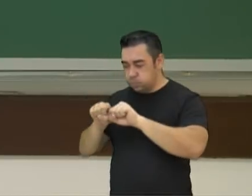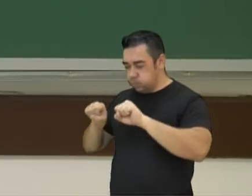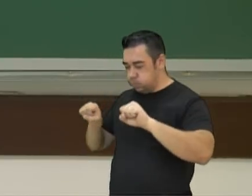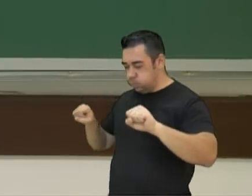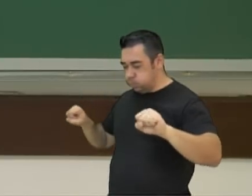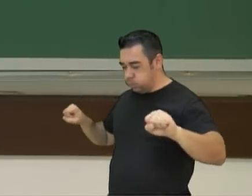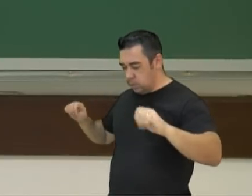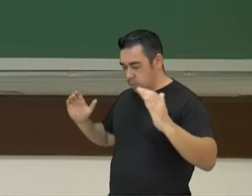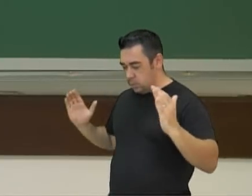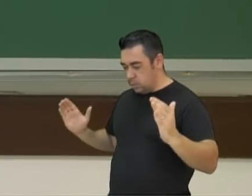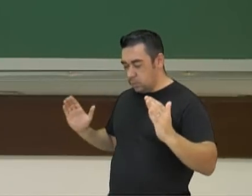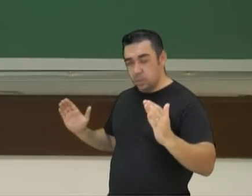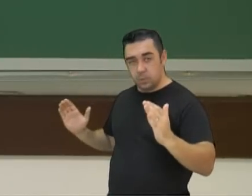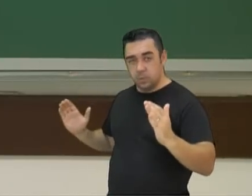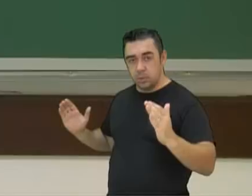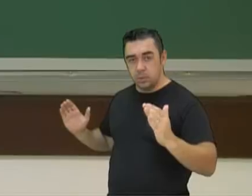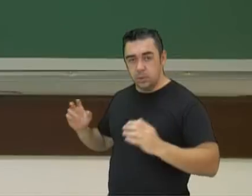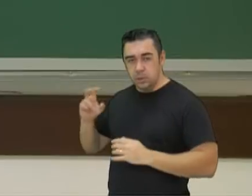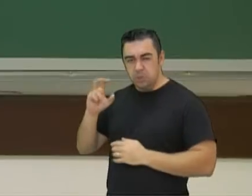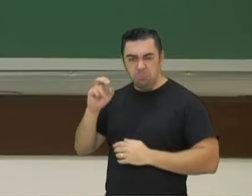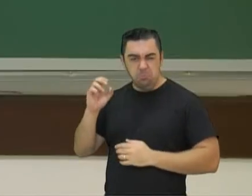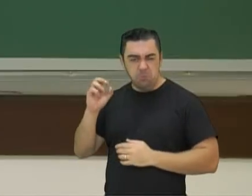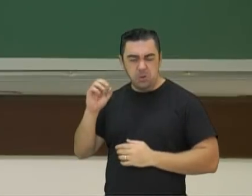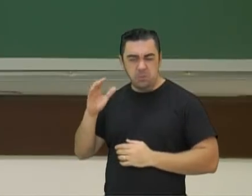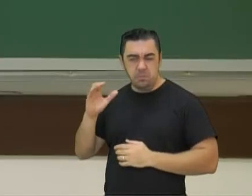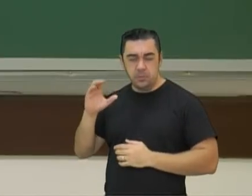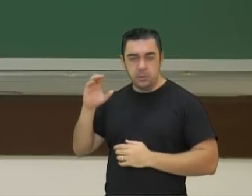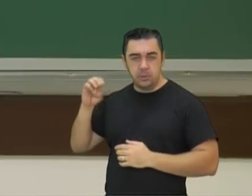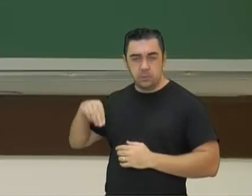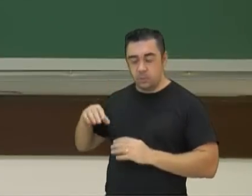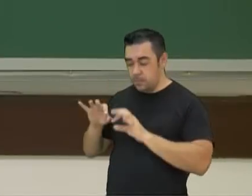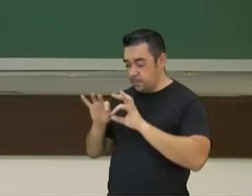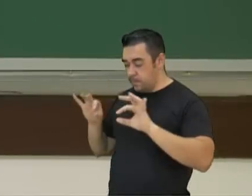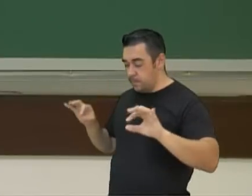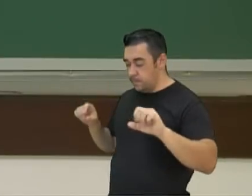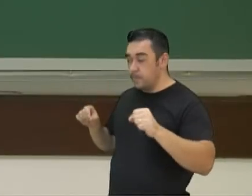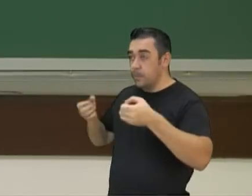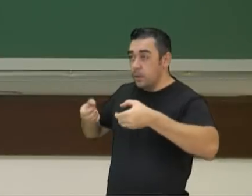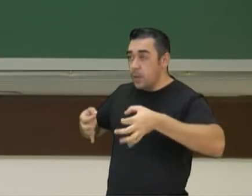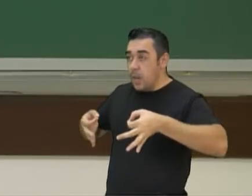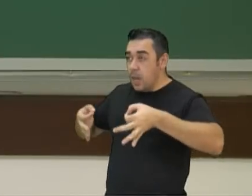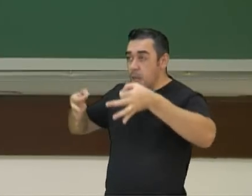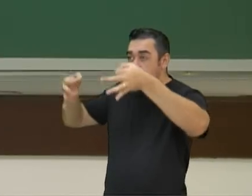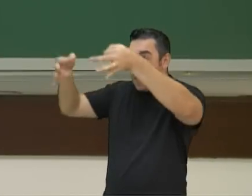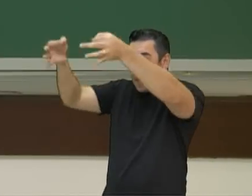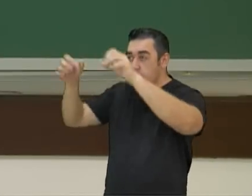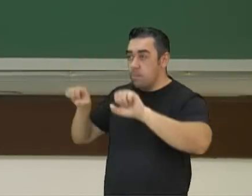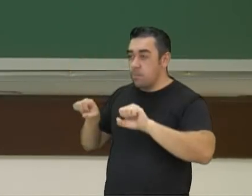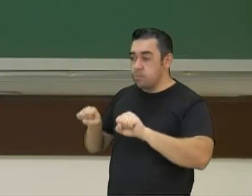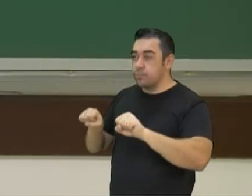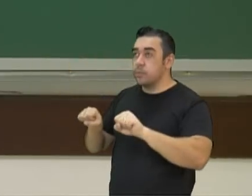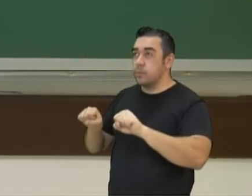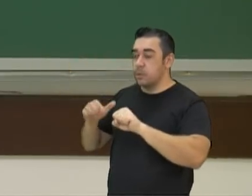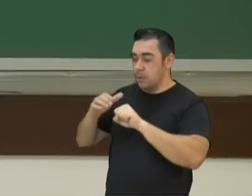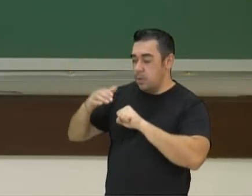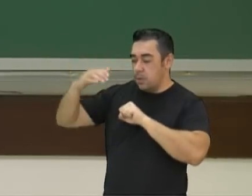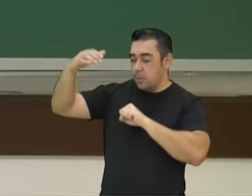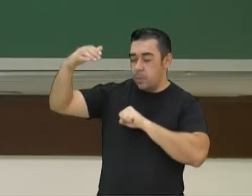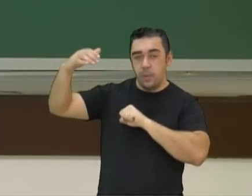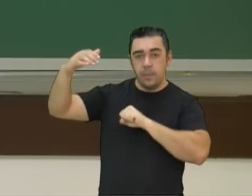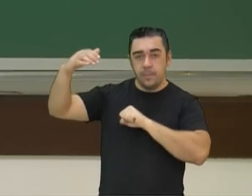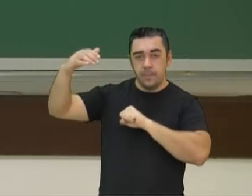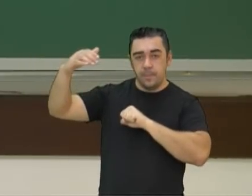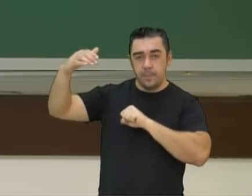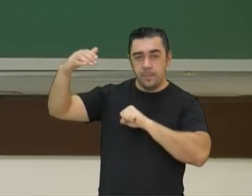centímetros, onde as linhas da pipa, as linhas do kite, ficam presas. Essa